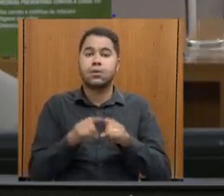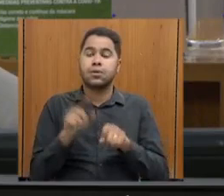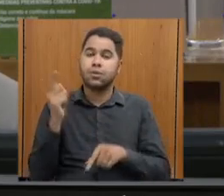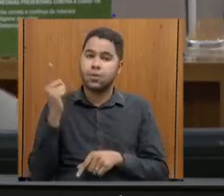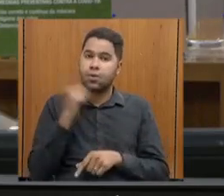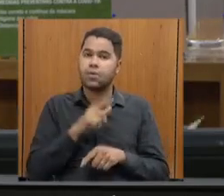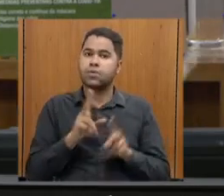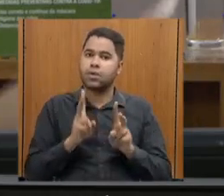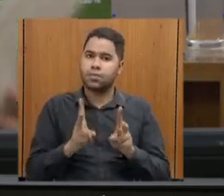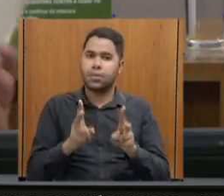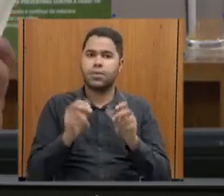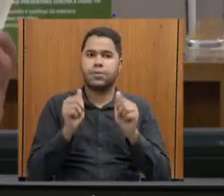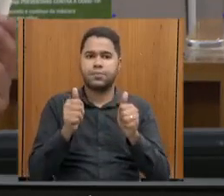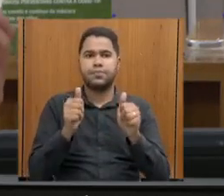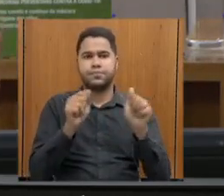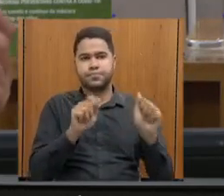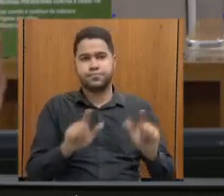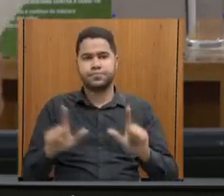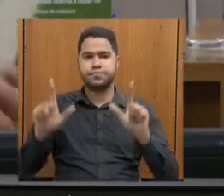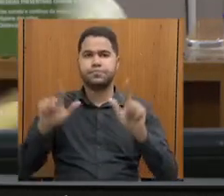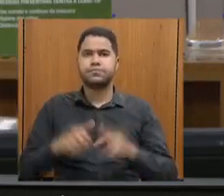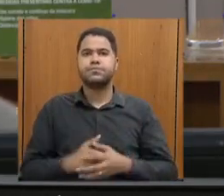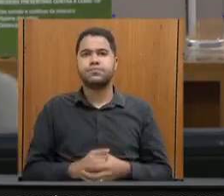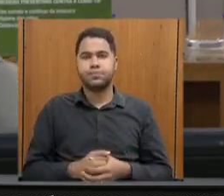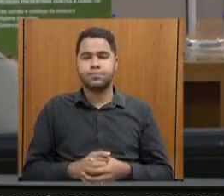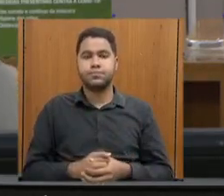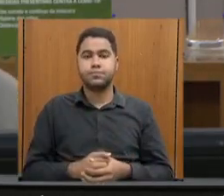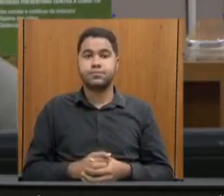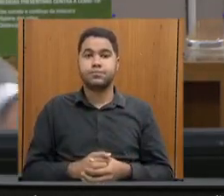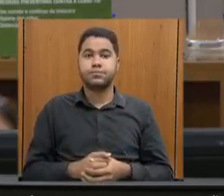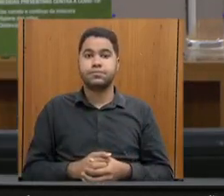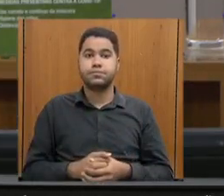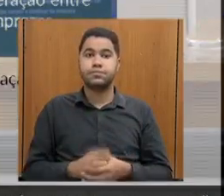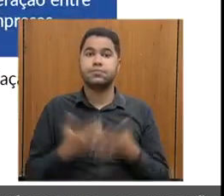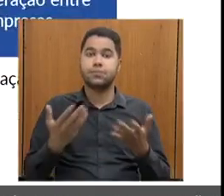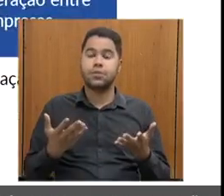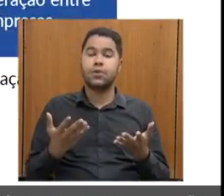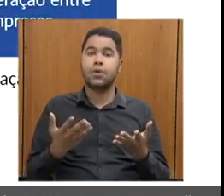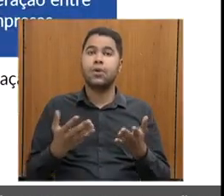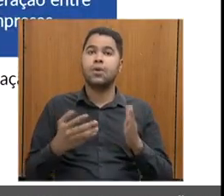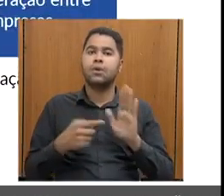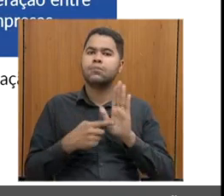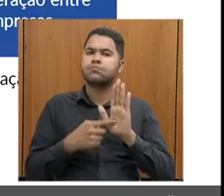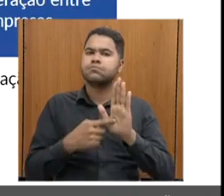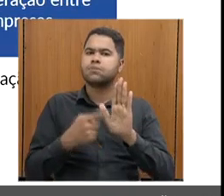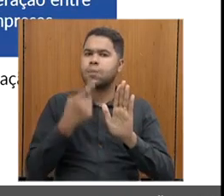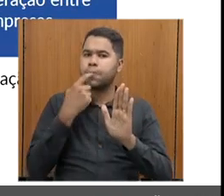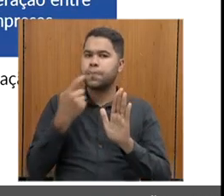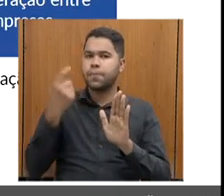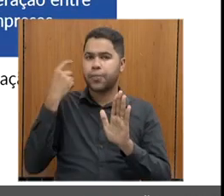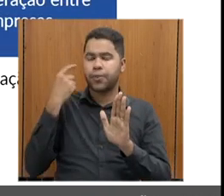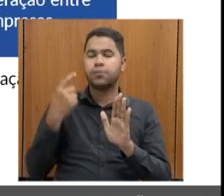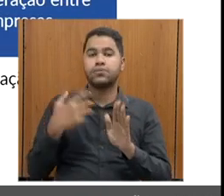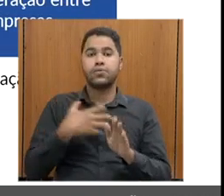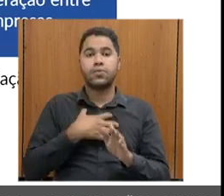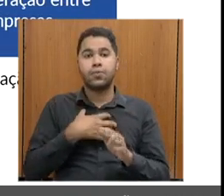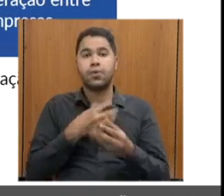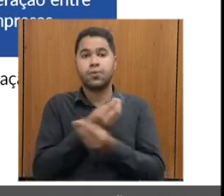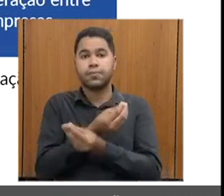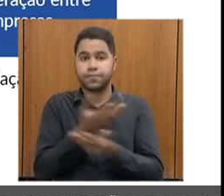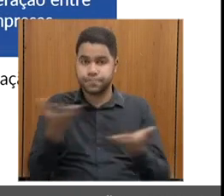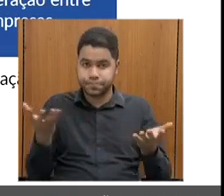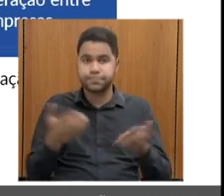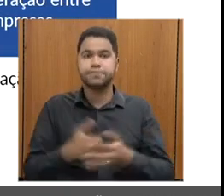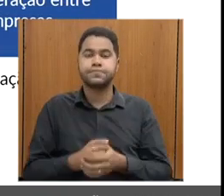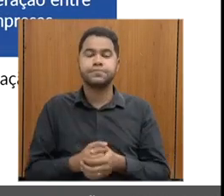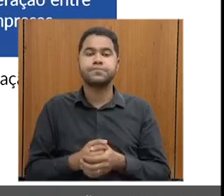consegue se manter faz passar favor tá bom qualquer time nas o lançamento que fizemos recentemente uma forma de trazer